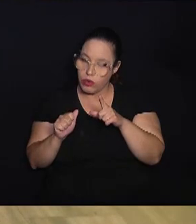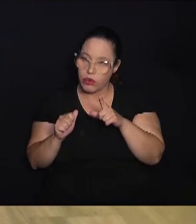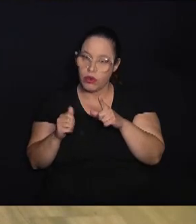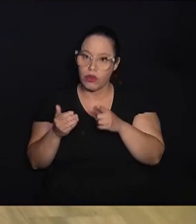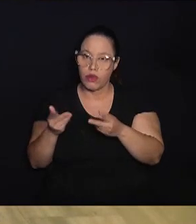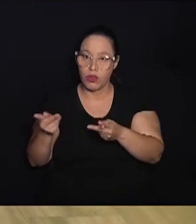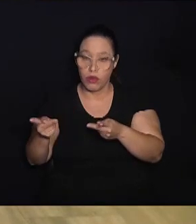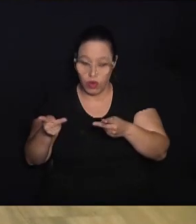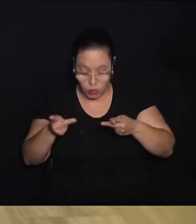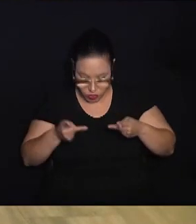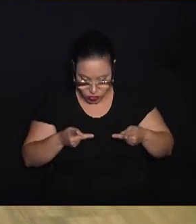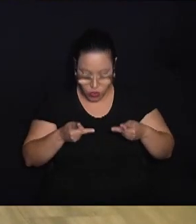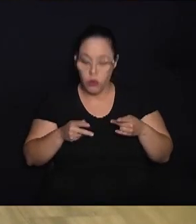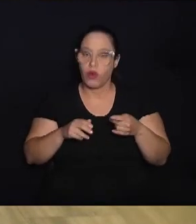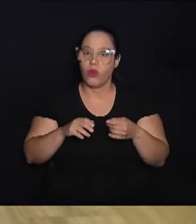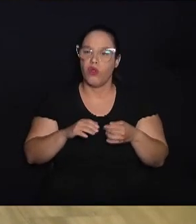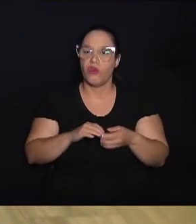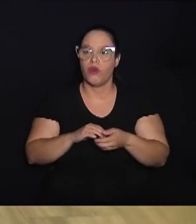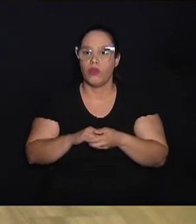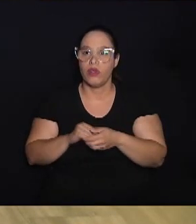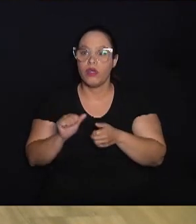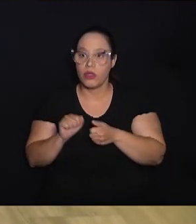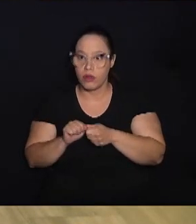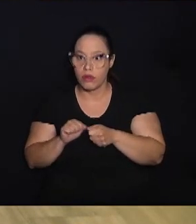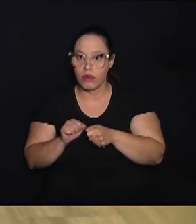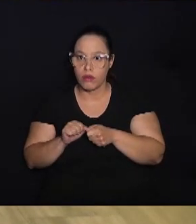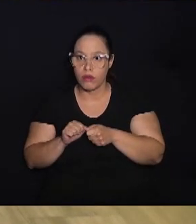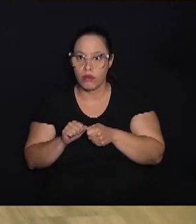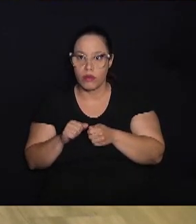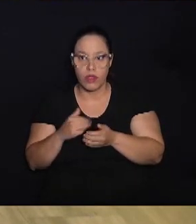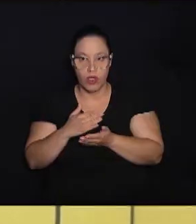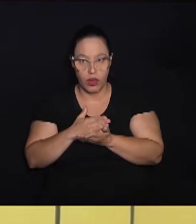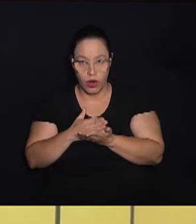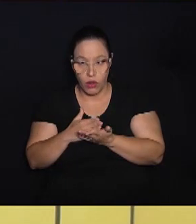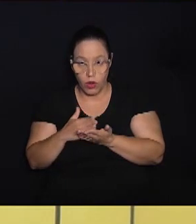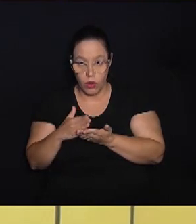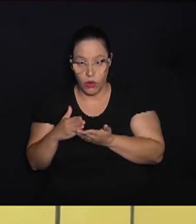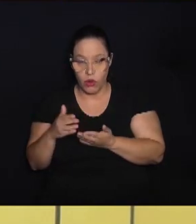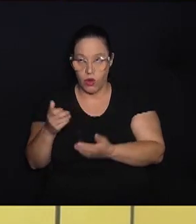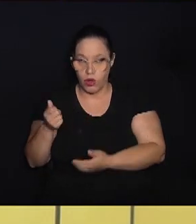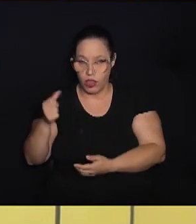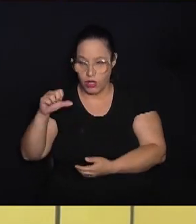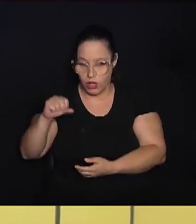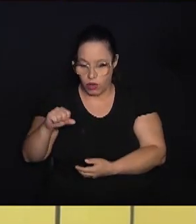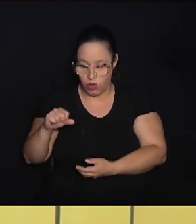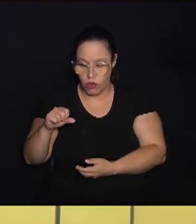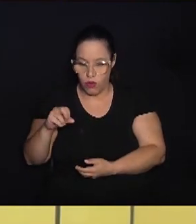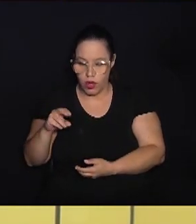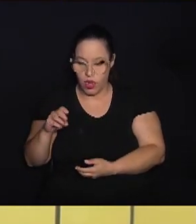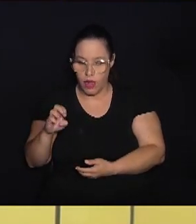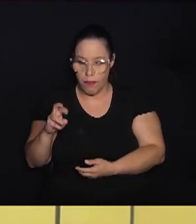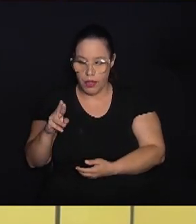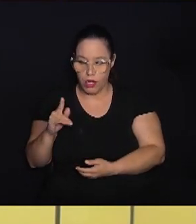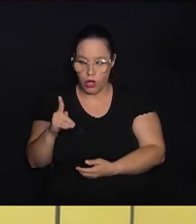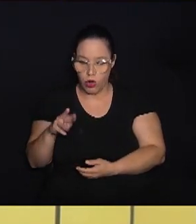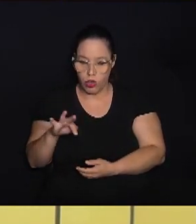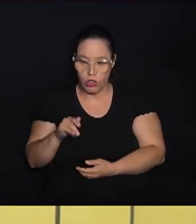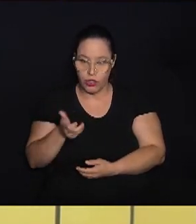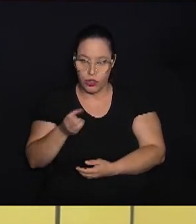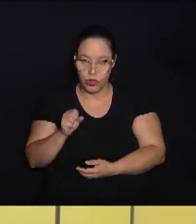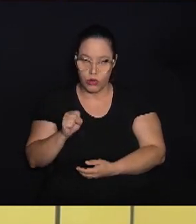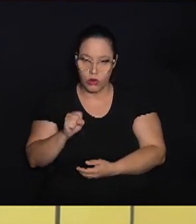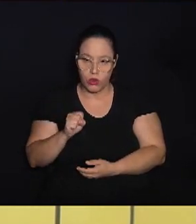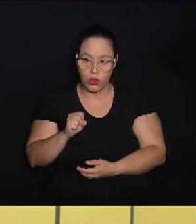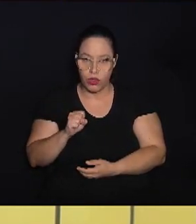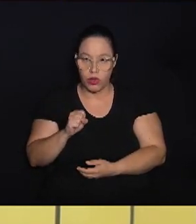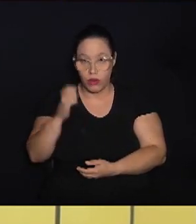Tv educativa fez né aí a gente tá começou ano passado foram 19 episódios esse ano nós estamos gravando esse ano deve ser um pouco menos